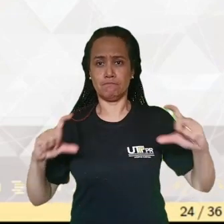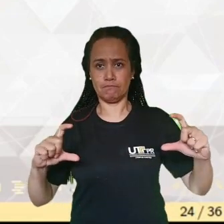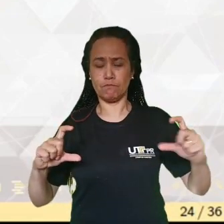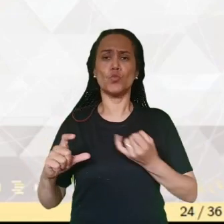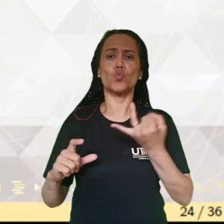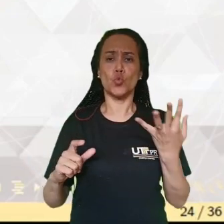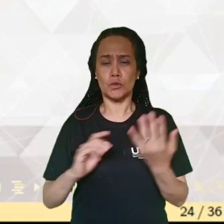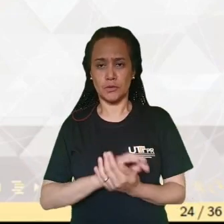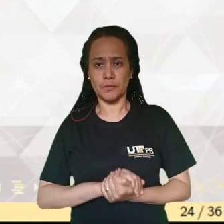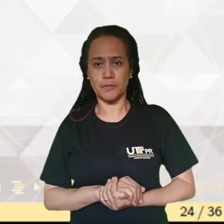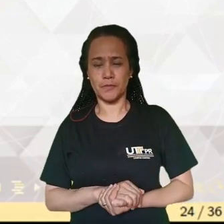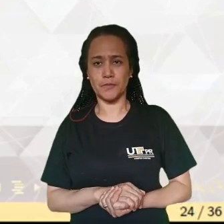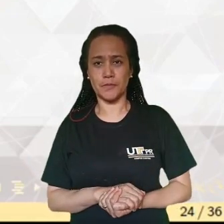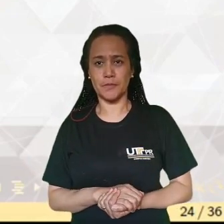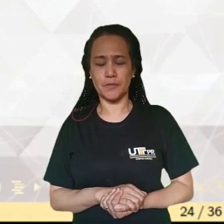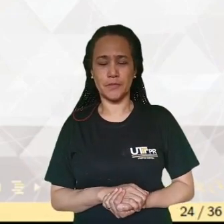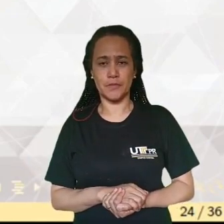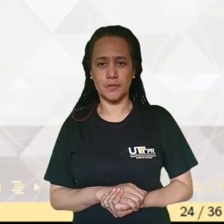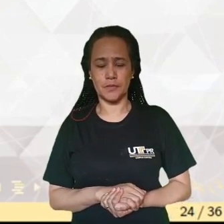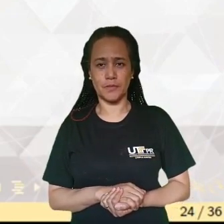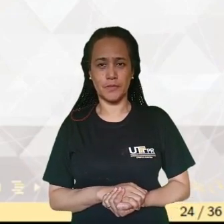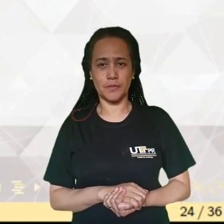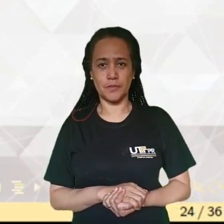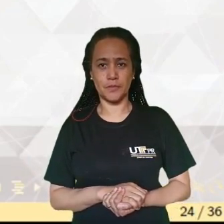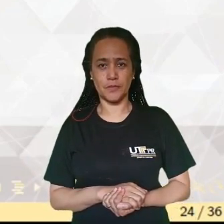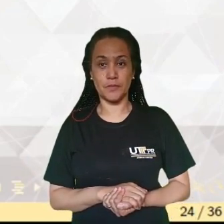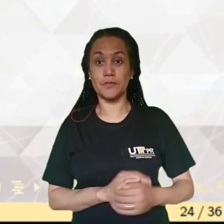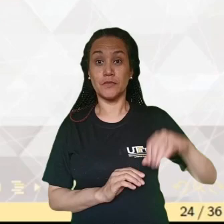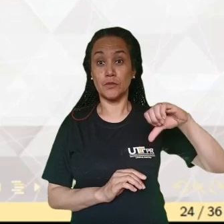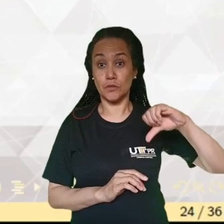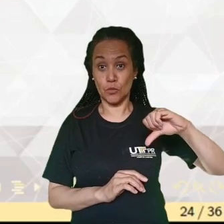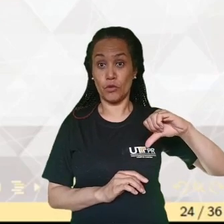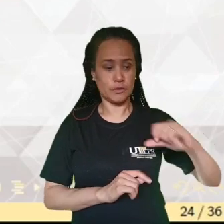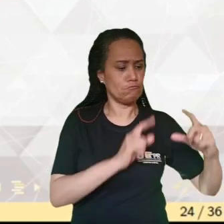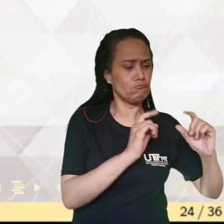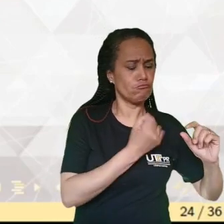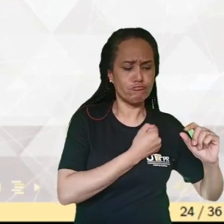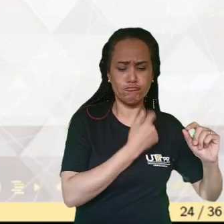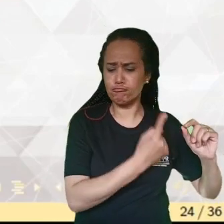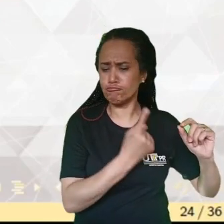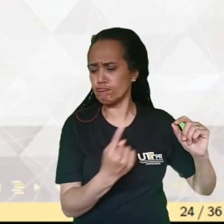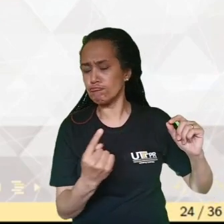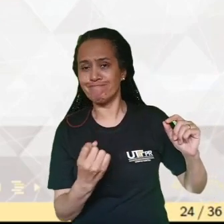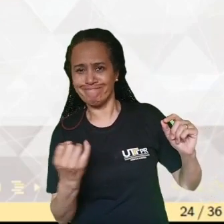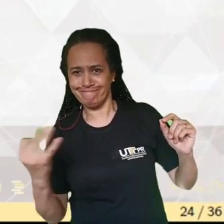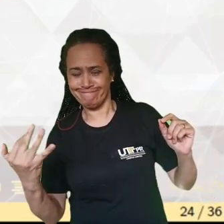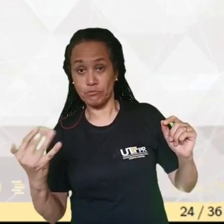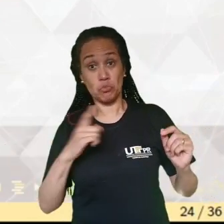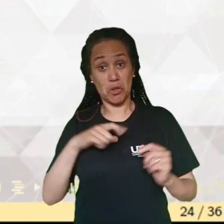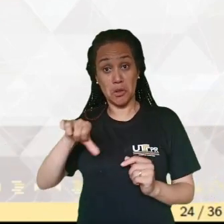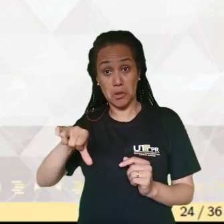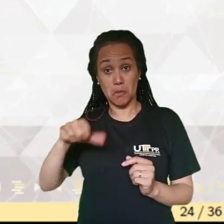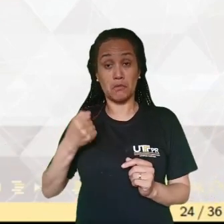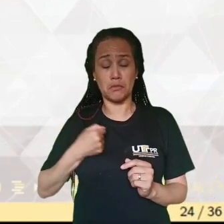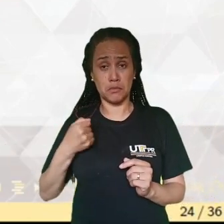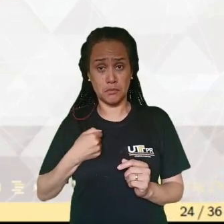aqui? Nós temos 1, 2, 3, 4, 5, 6, 7, 8, 9 elementos. Se são 9